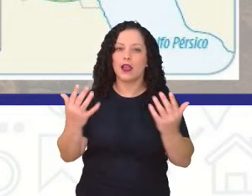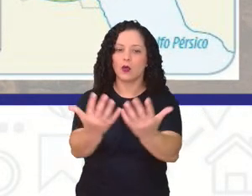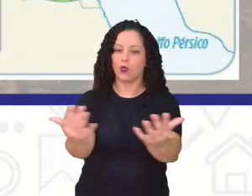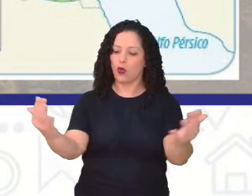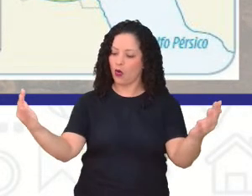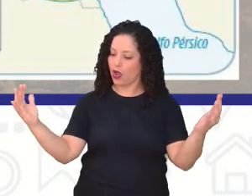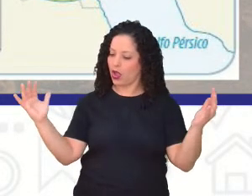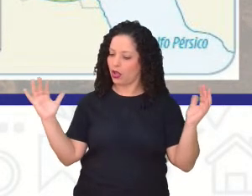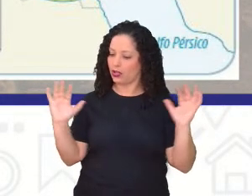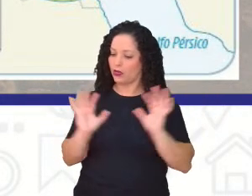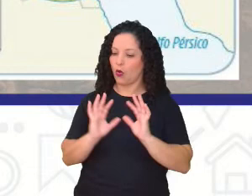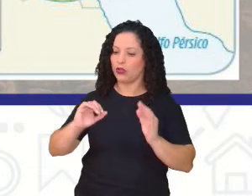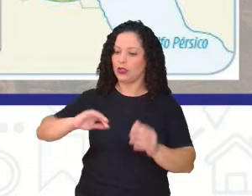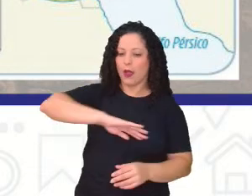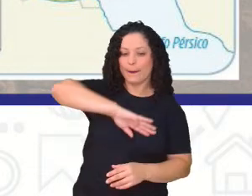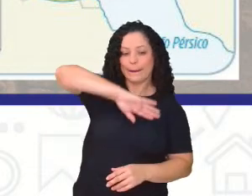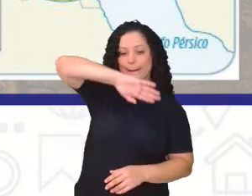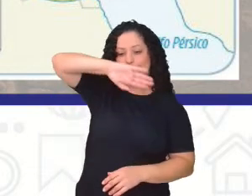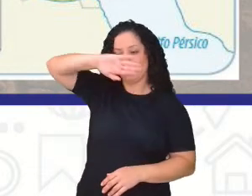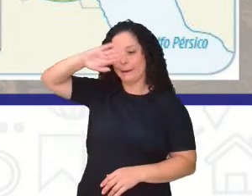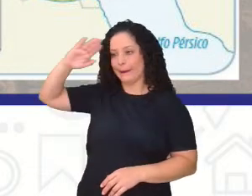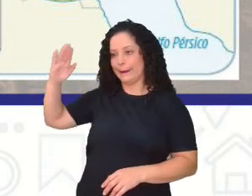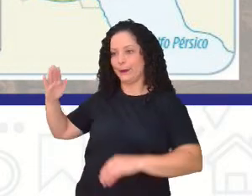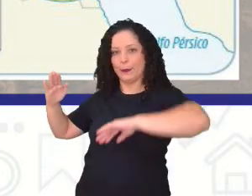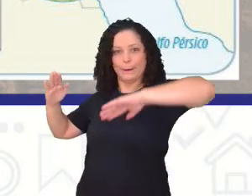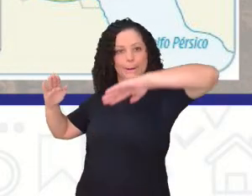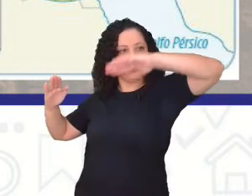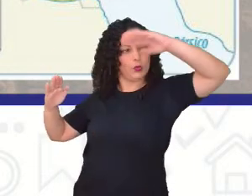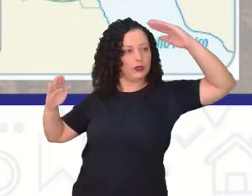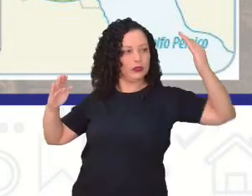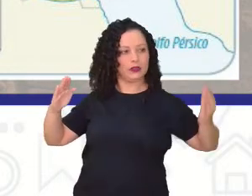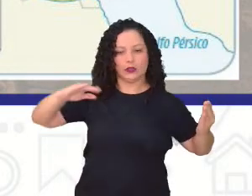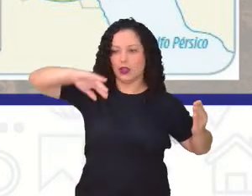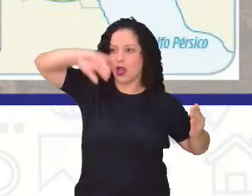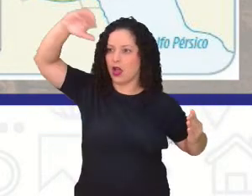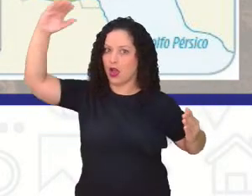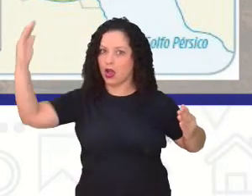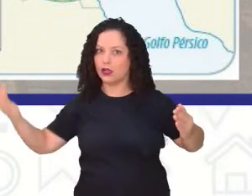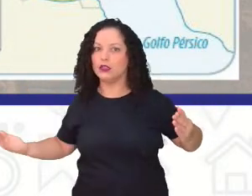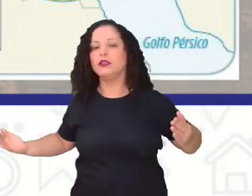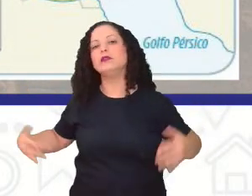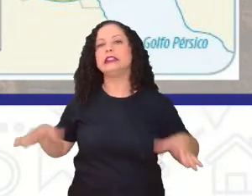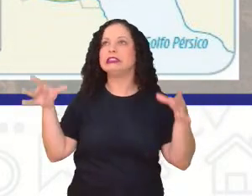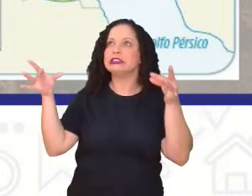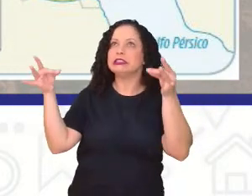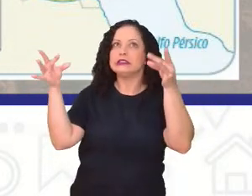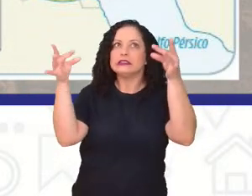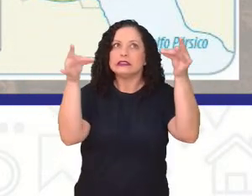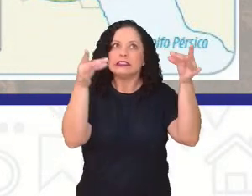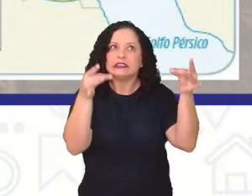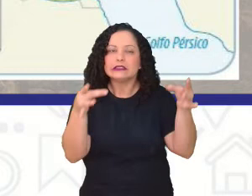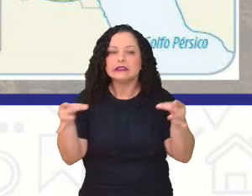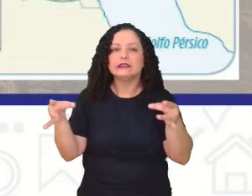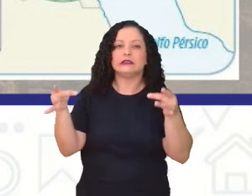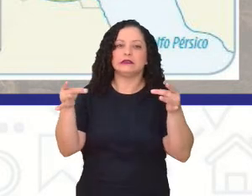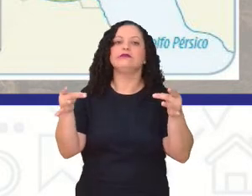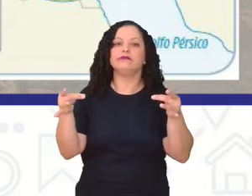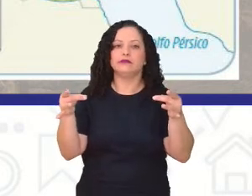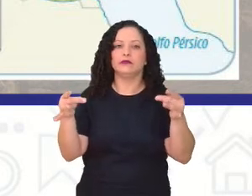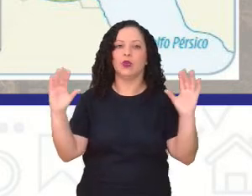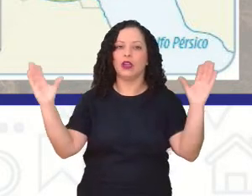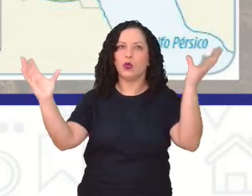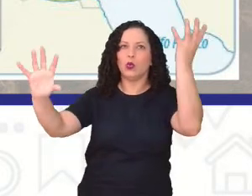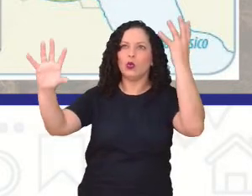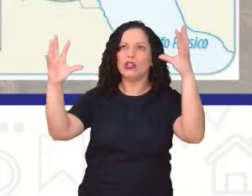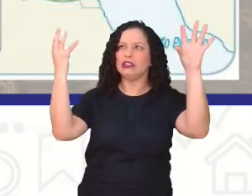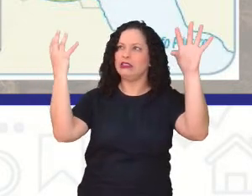montanhas e desertos, né, e tinha uma vegetação pobre, né, um clima muito quente e seco durante a maior parte do ano. Na realidade,